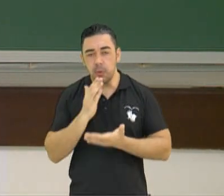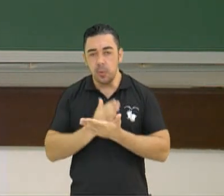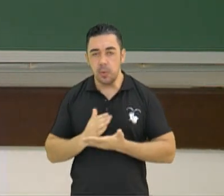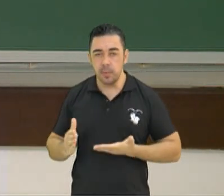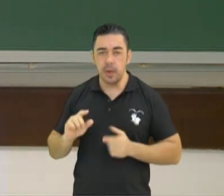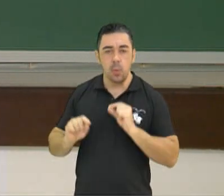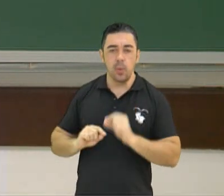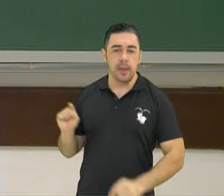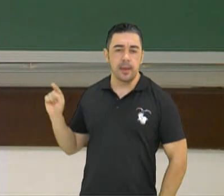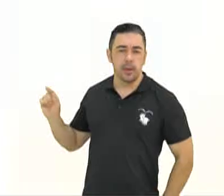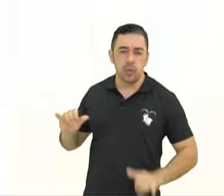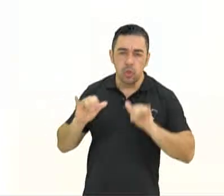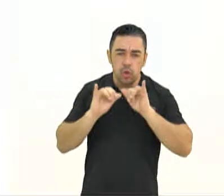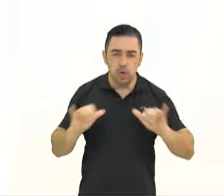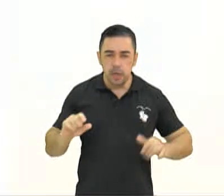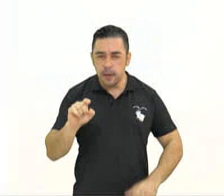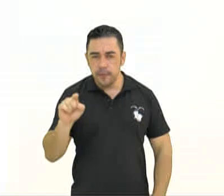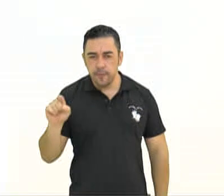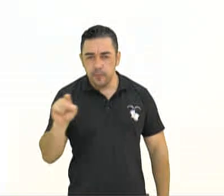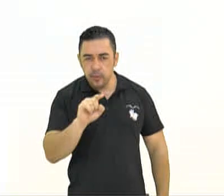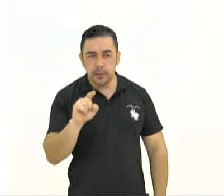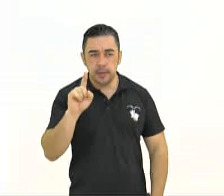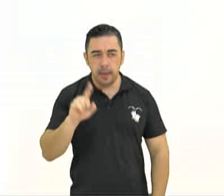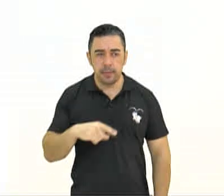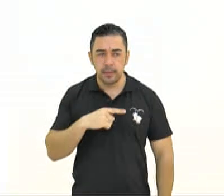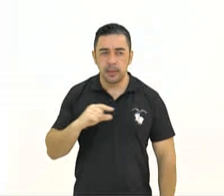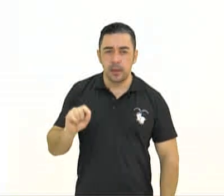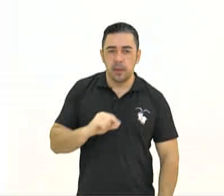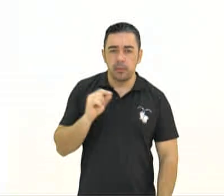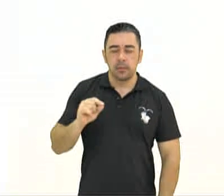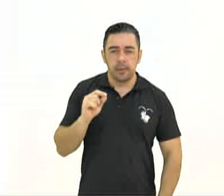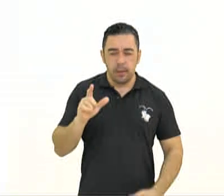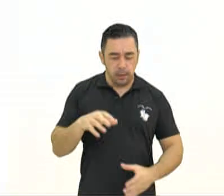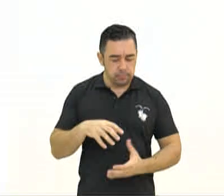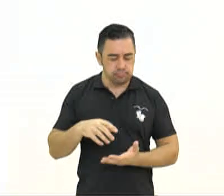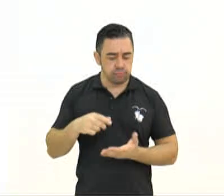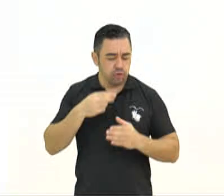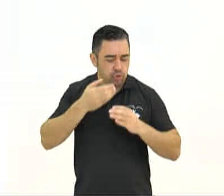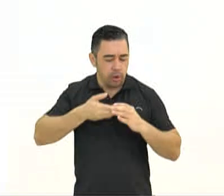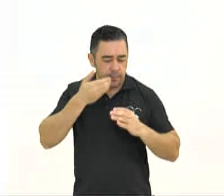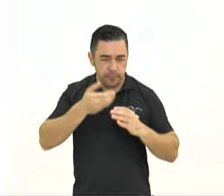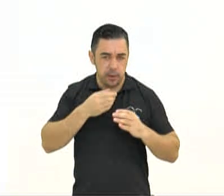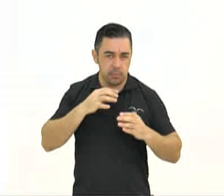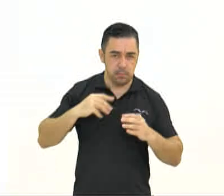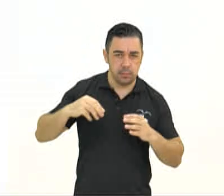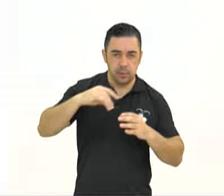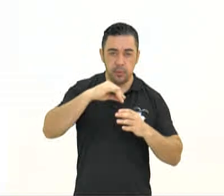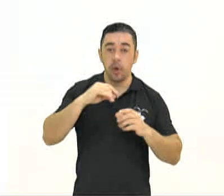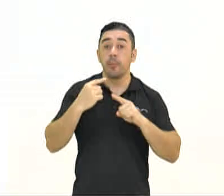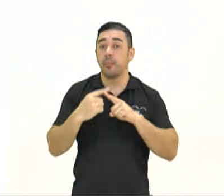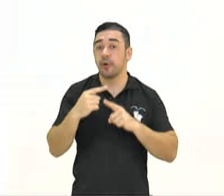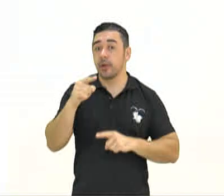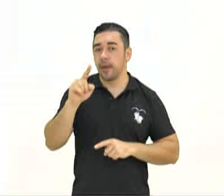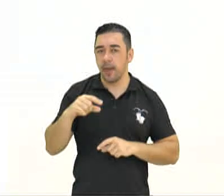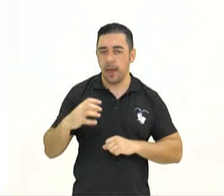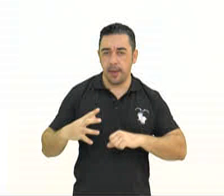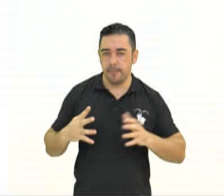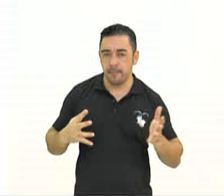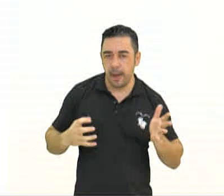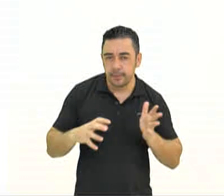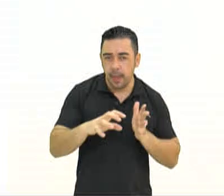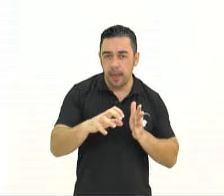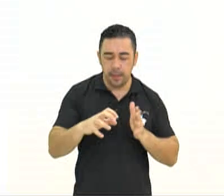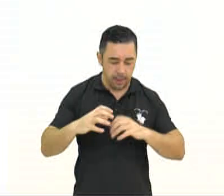nossa notícia. Você é um sundae polvilhado com ovo maltine. Pelo menos no ponto de vista dos micróbios. Existem mais